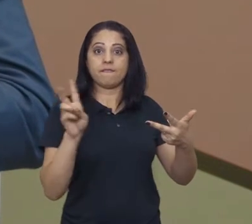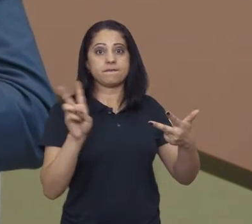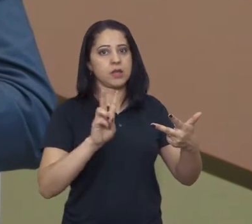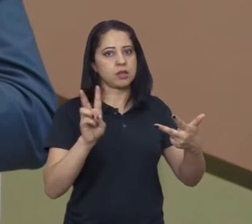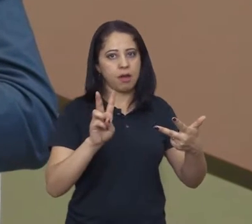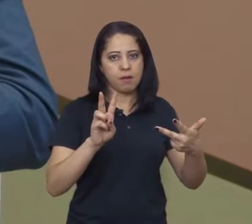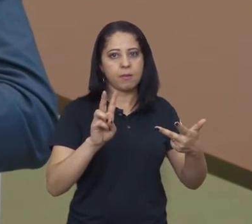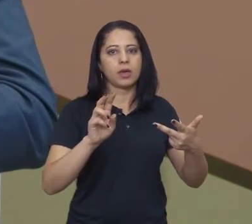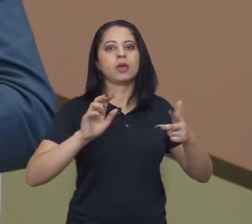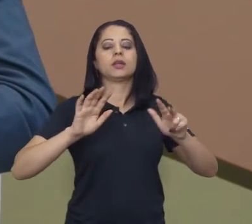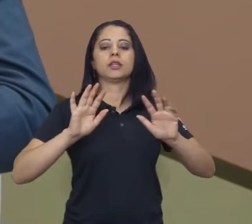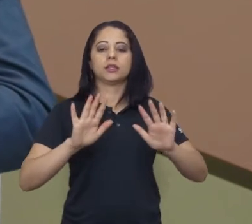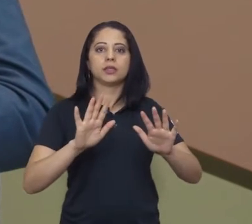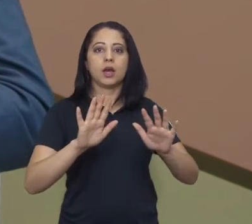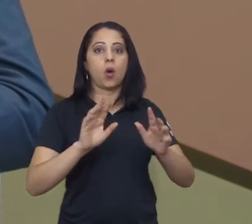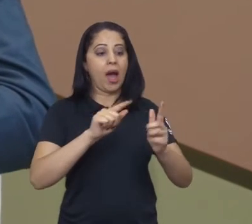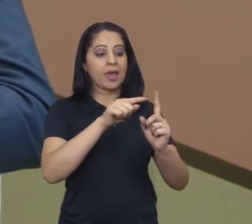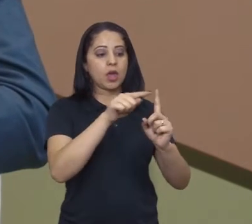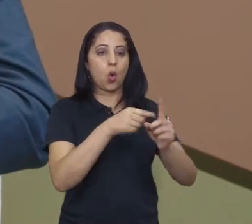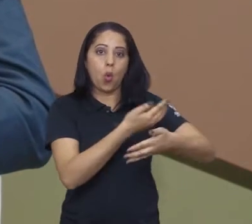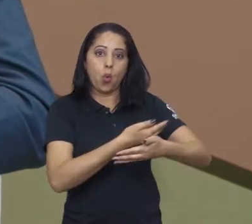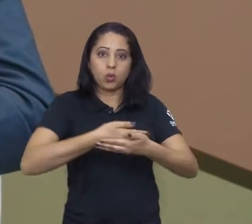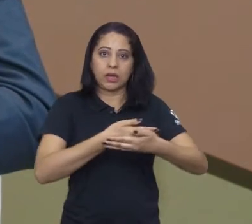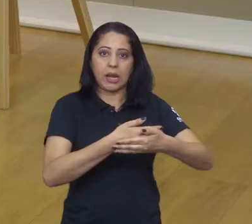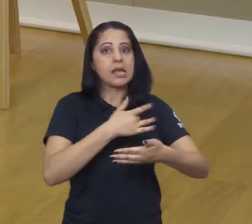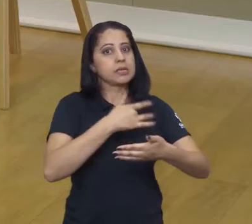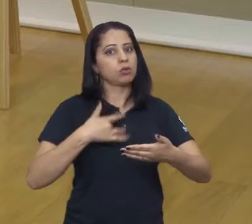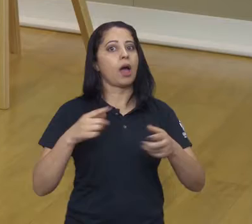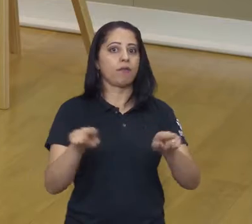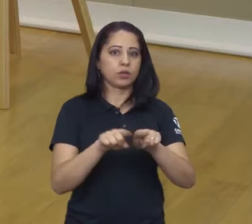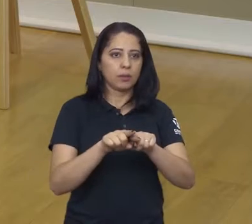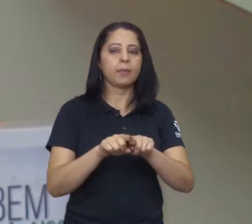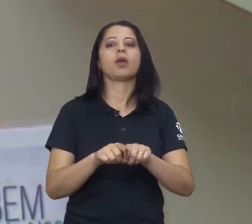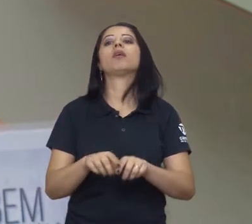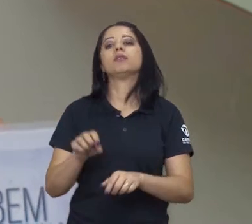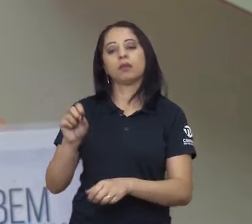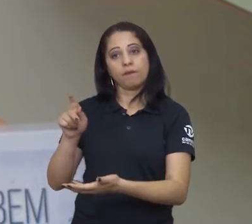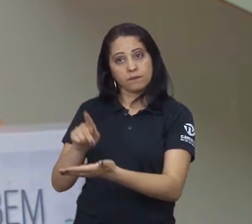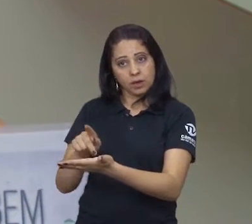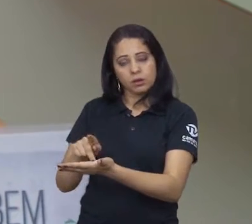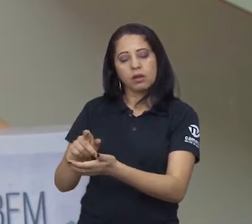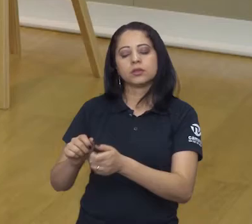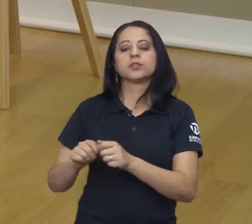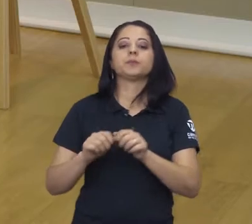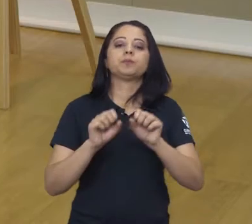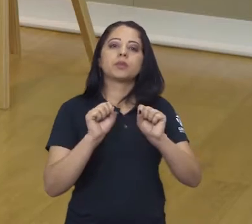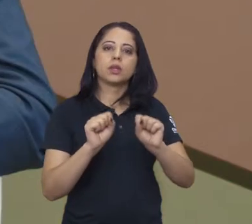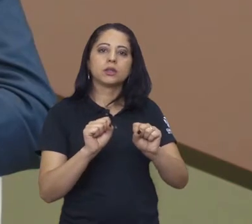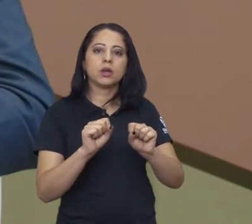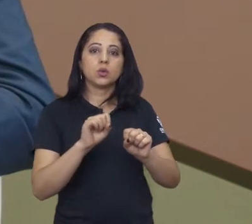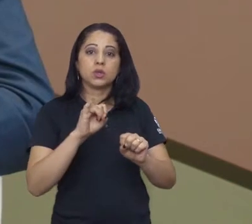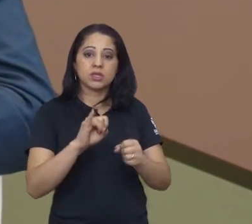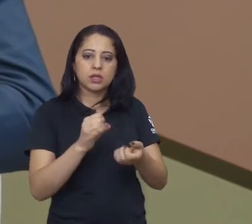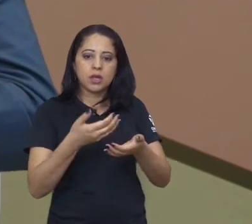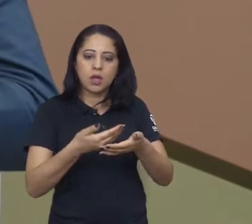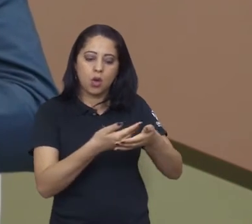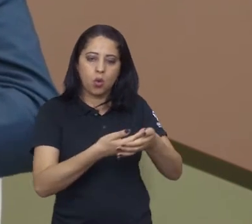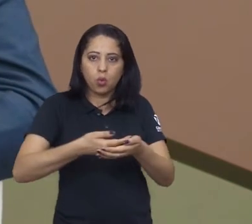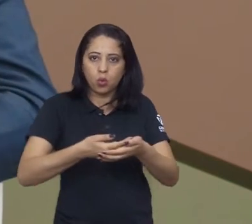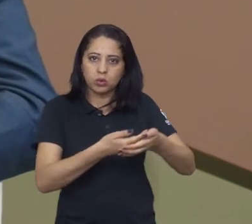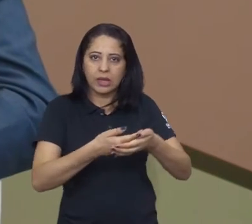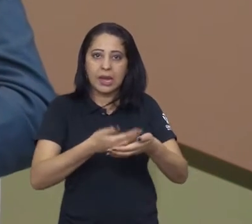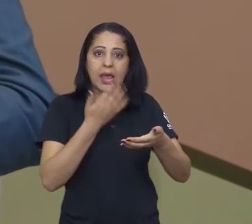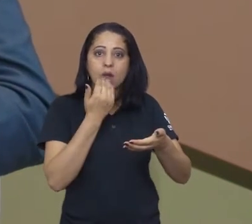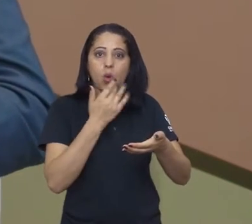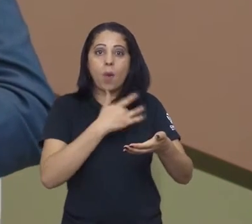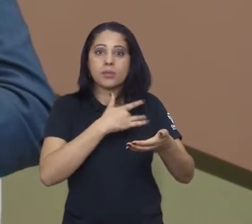suplementação isso vai gerar uma criança saudável a mãe faz o pré-natal direitinho isso então essa criança sendo e alimentos